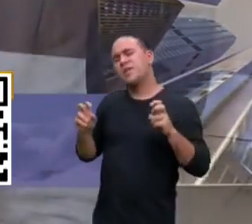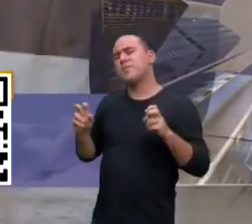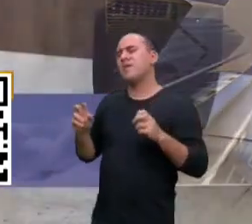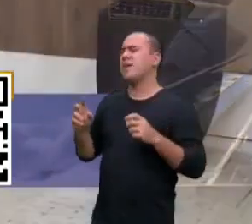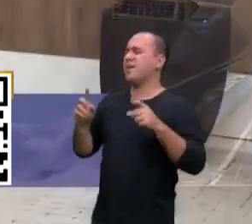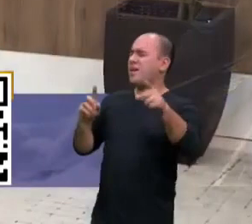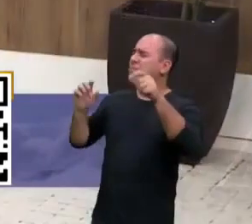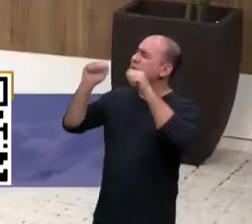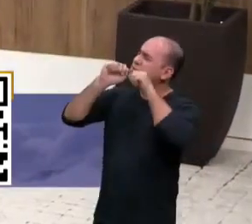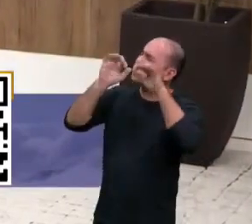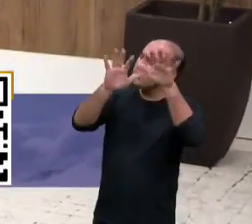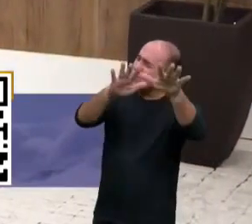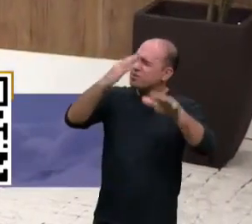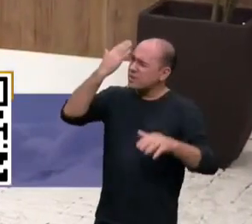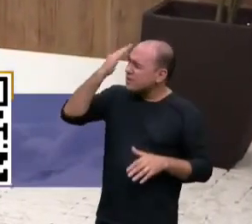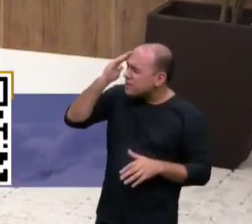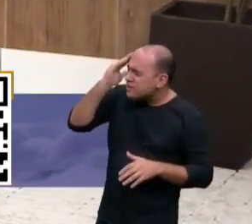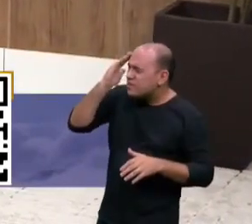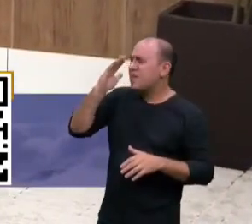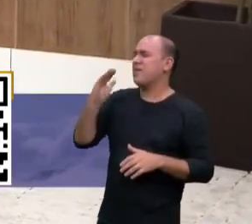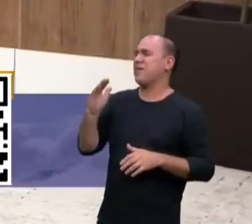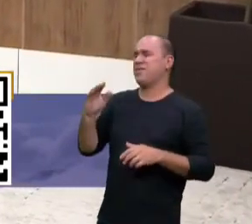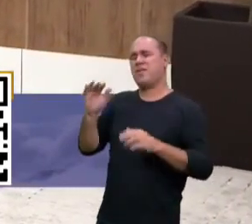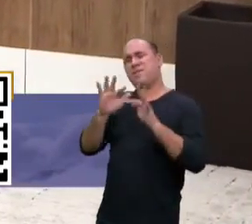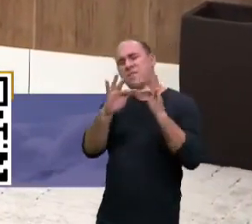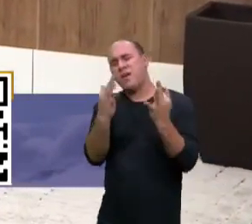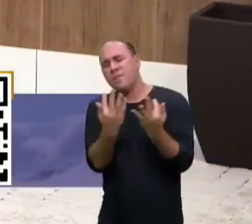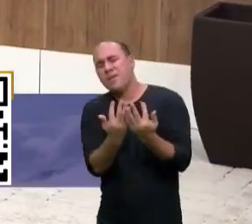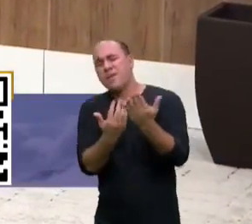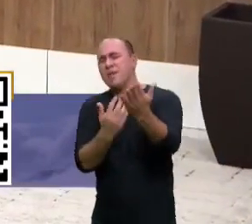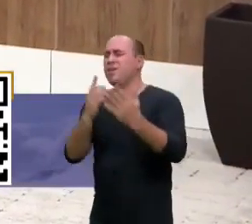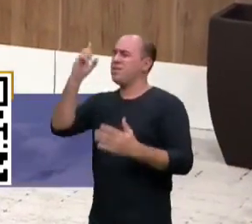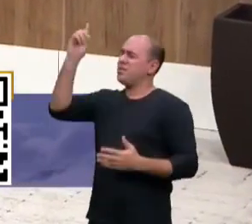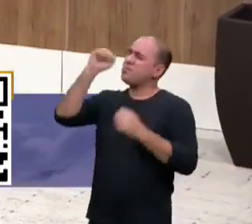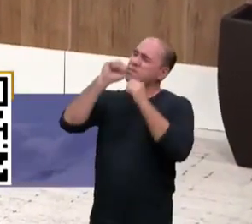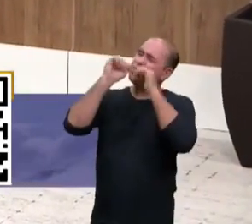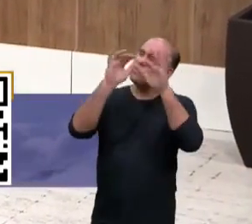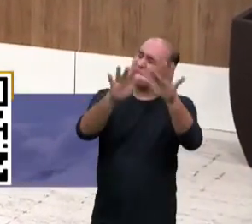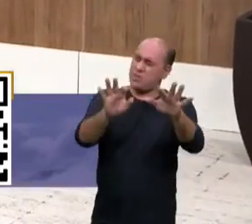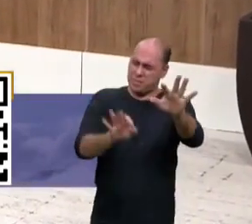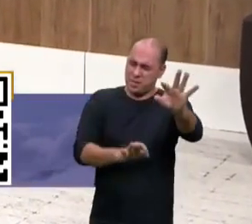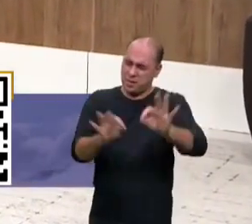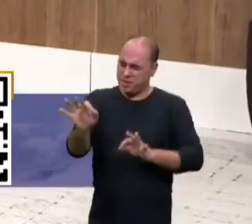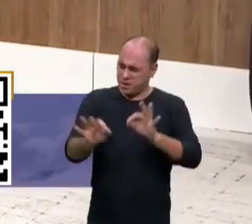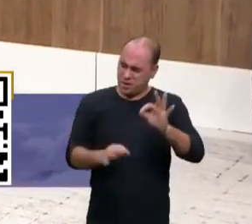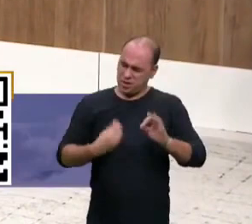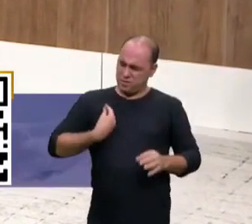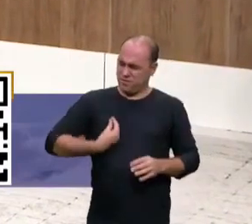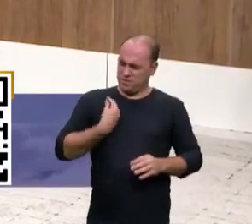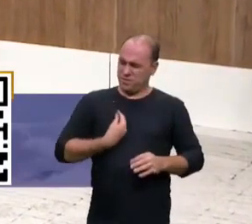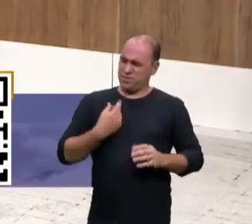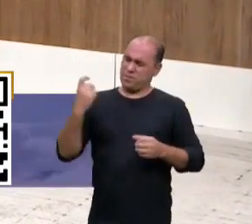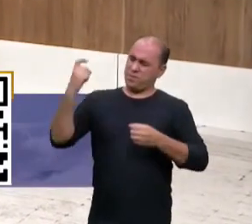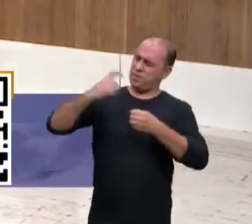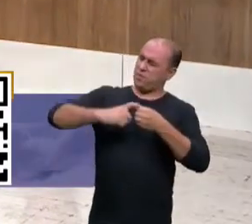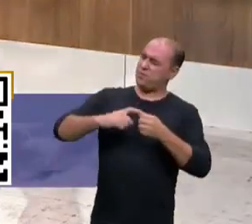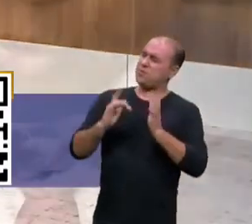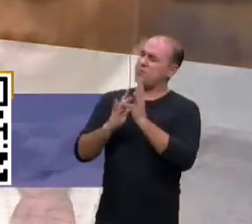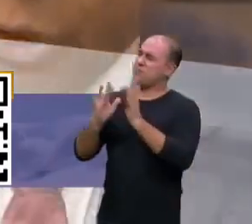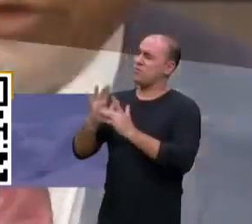assunto abençoe esse homem essa mulher essa família que hora comigo e que essa pessoa se prepare para a volta de Jesus